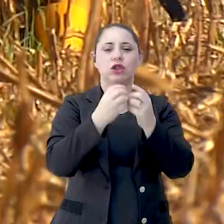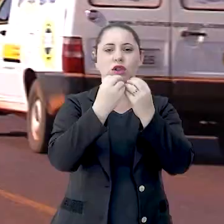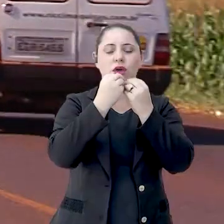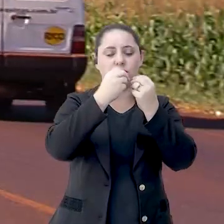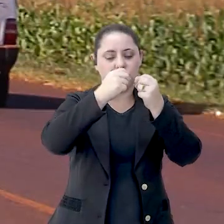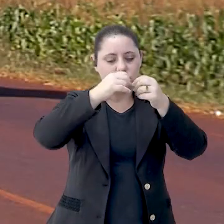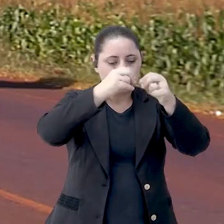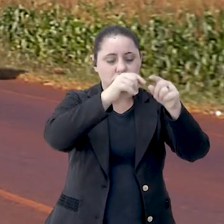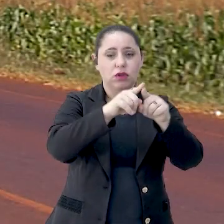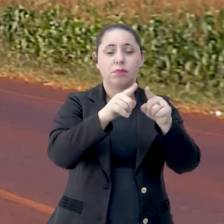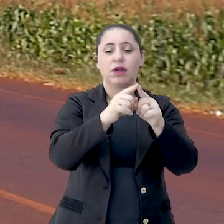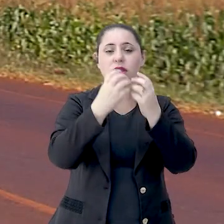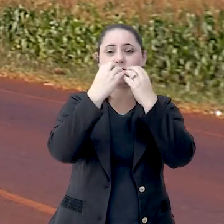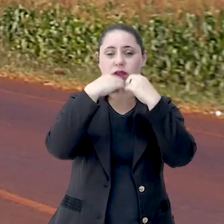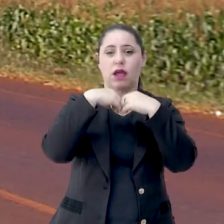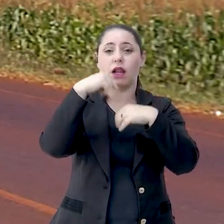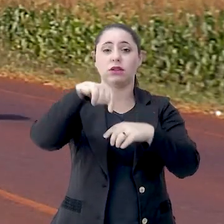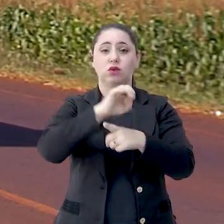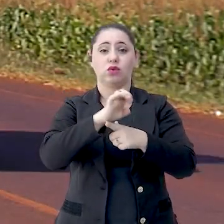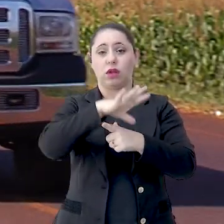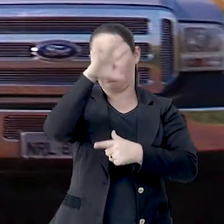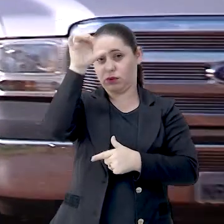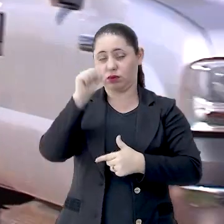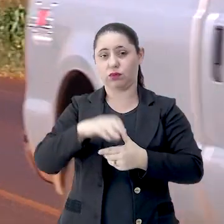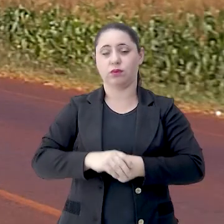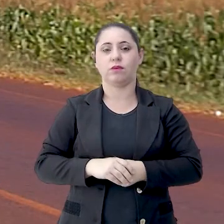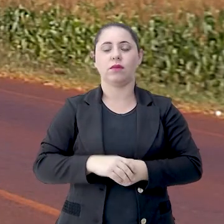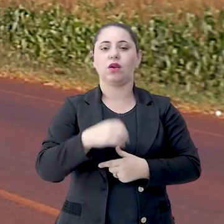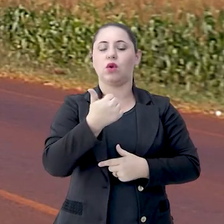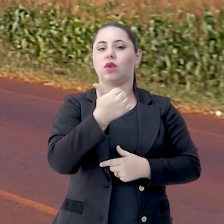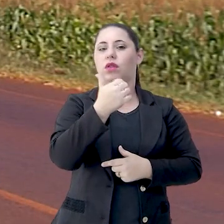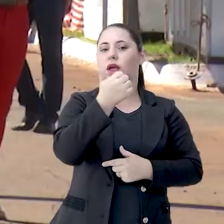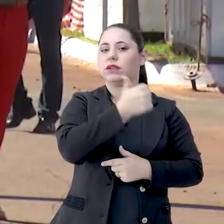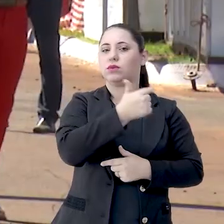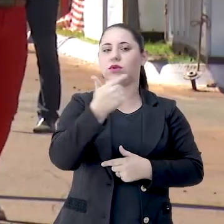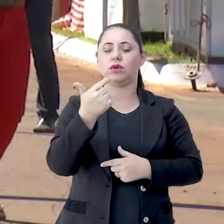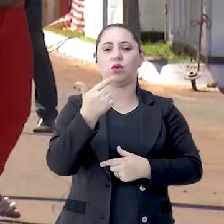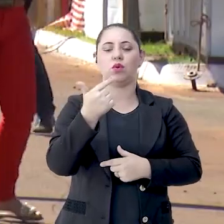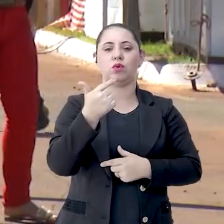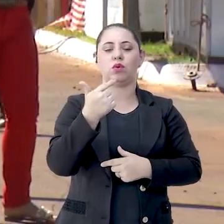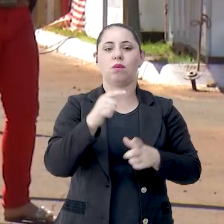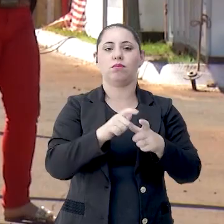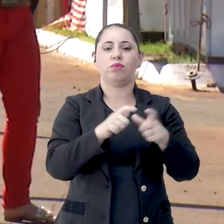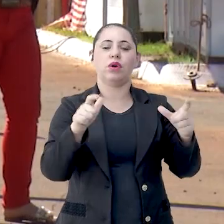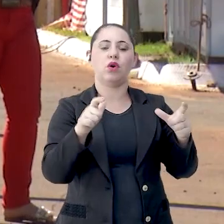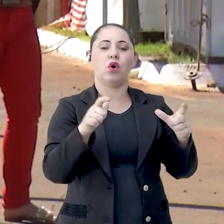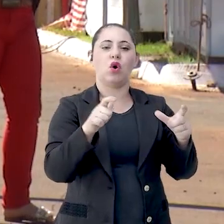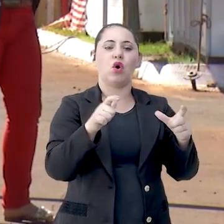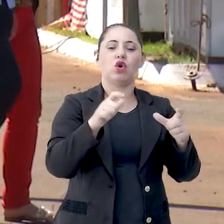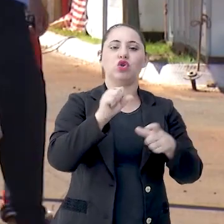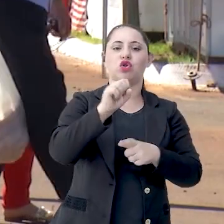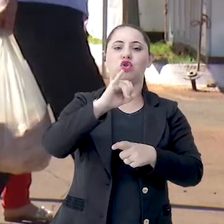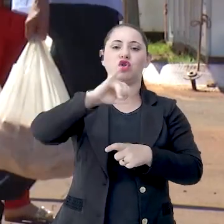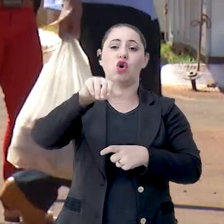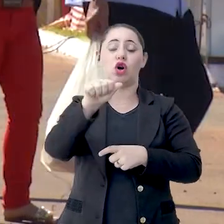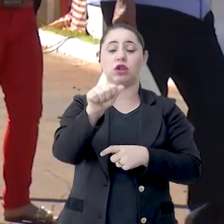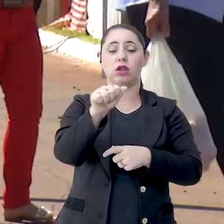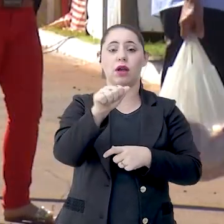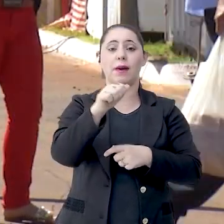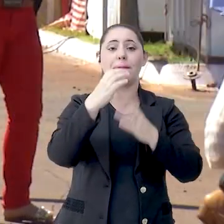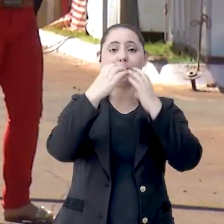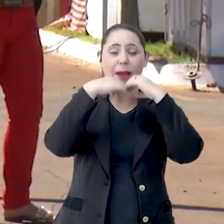Brasil. Com um elevado PIB per capita de R$ 53 mil, possui a 6ª maior economia do